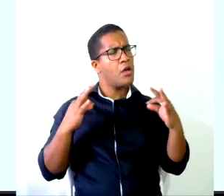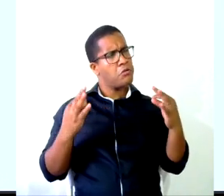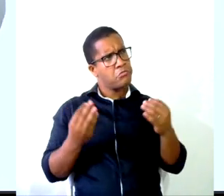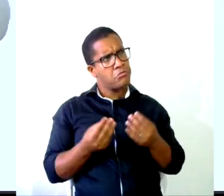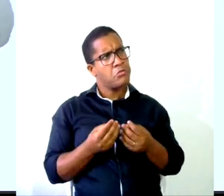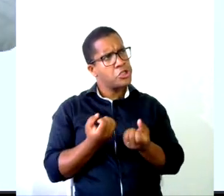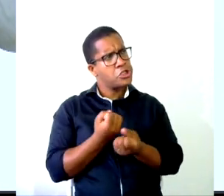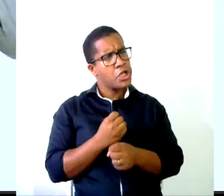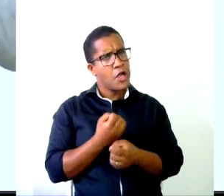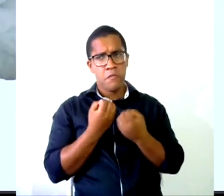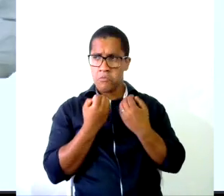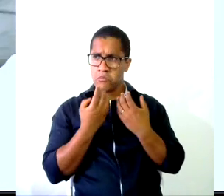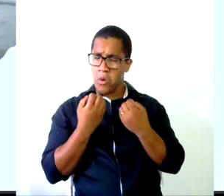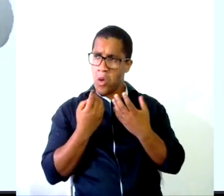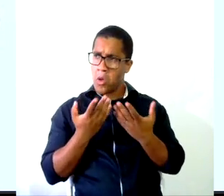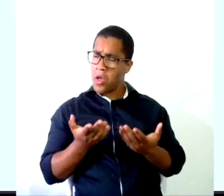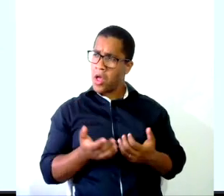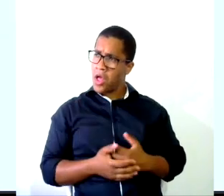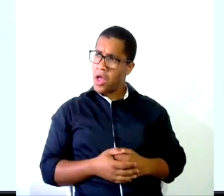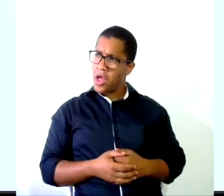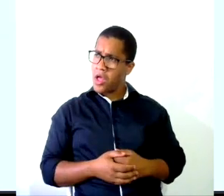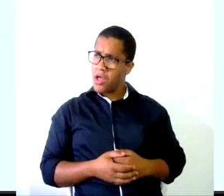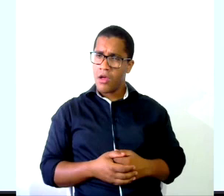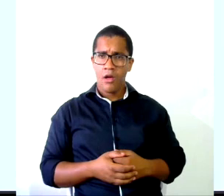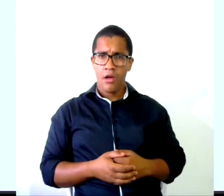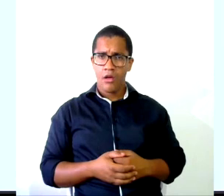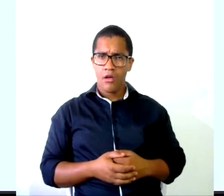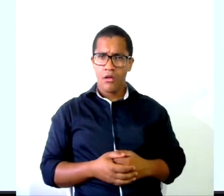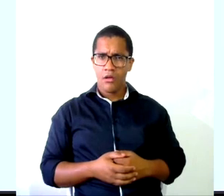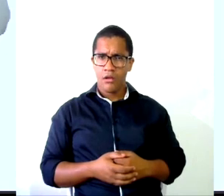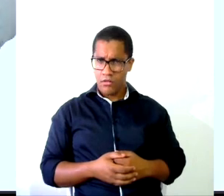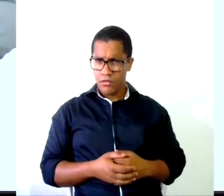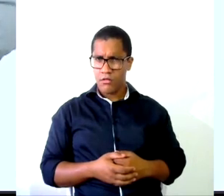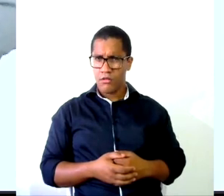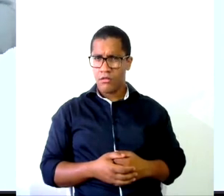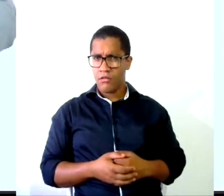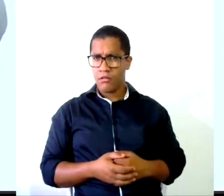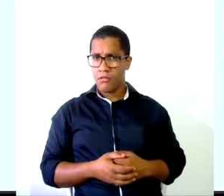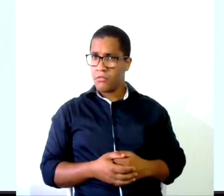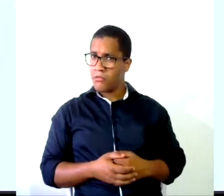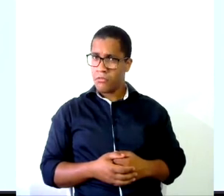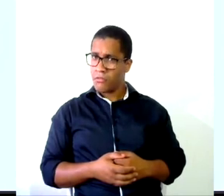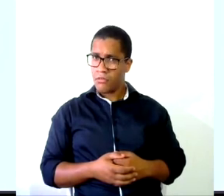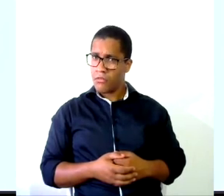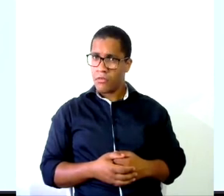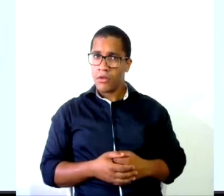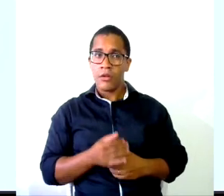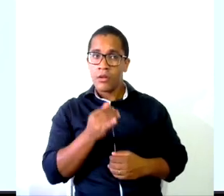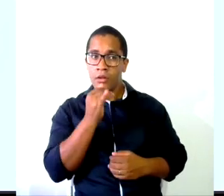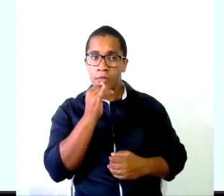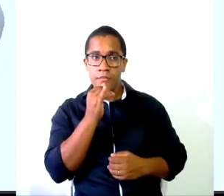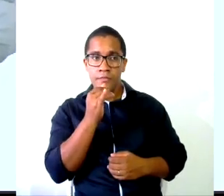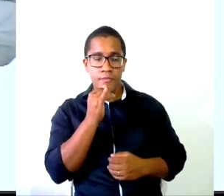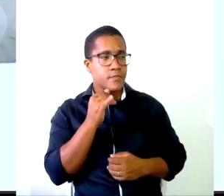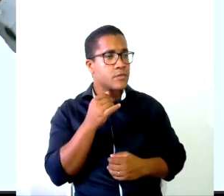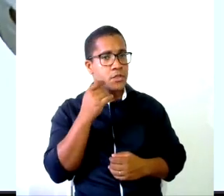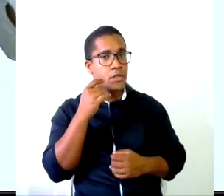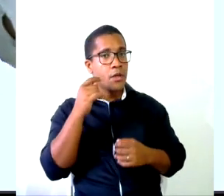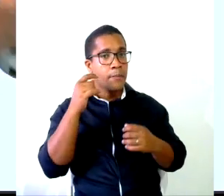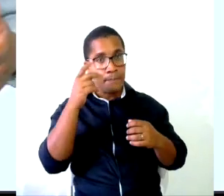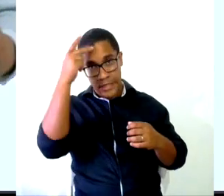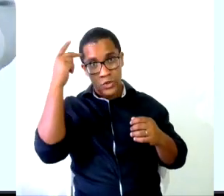ninguém quer ficar na condição simplesmente de aprisionamento. Então, se o grego diz que